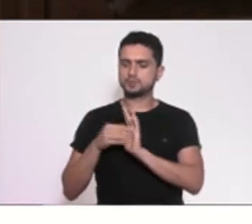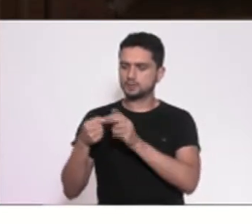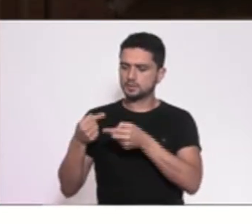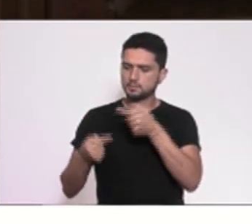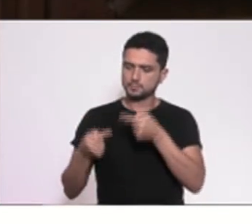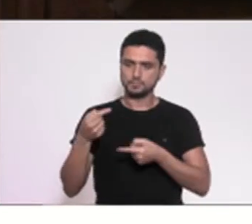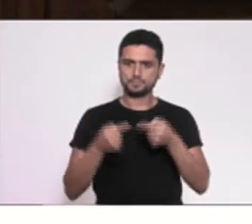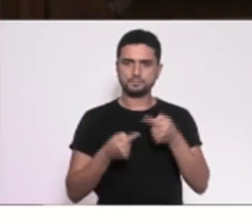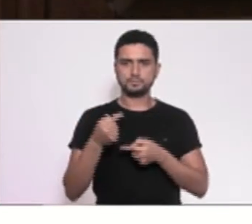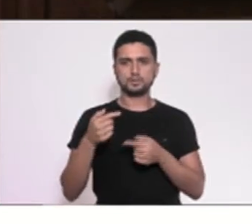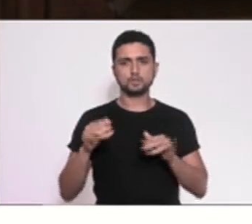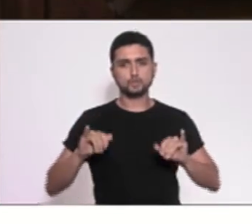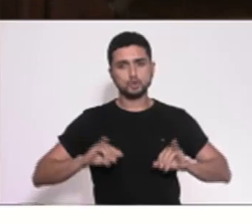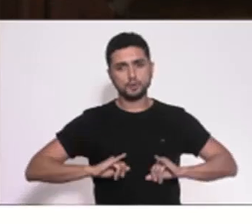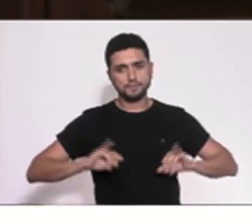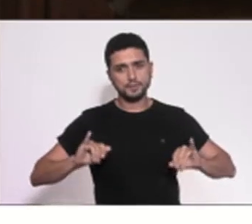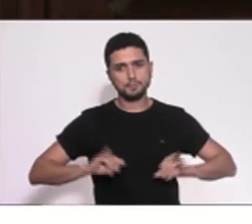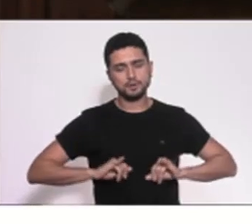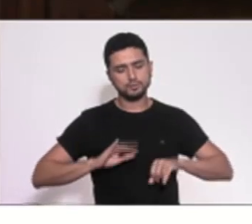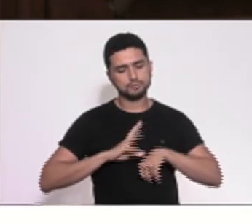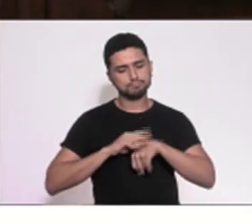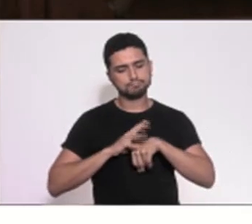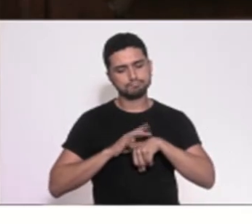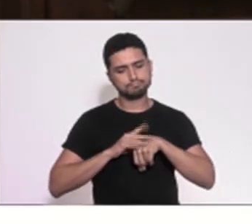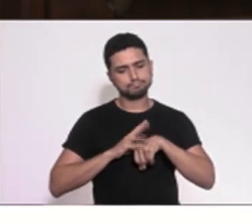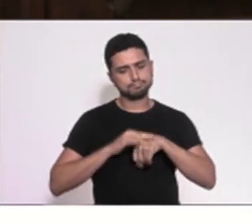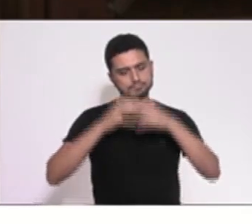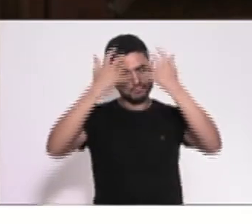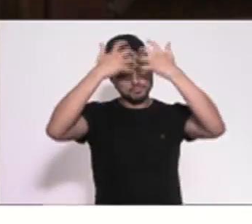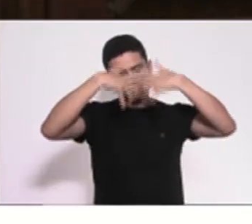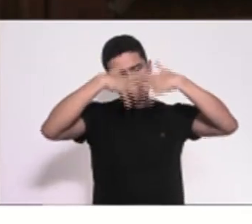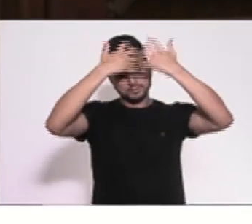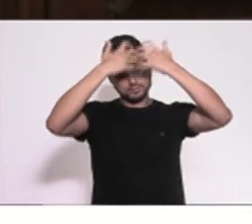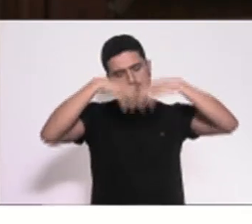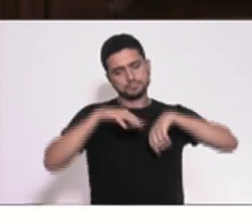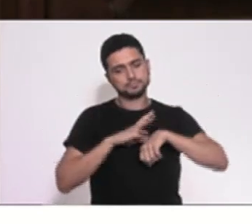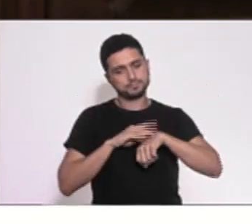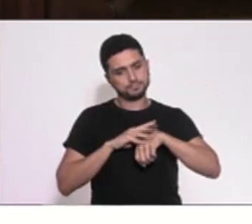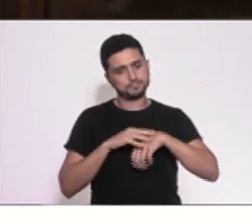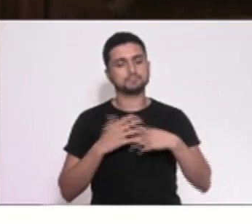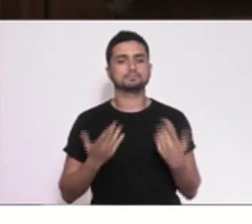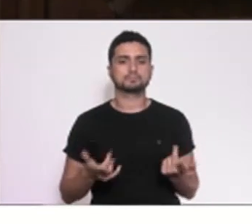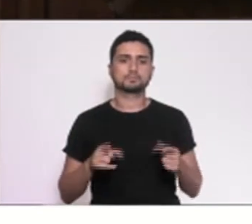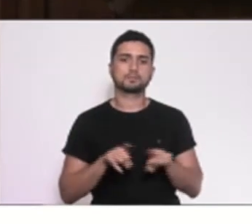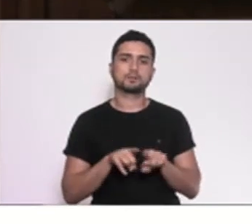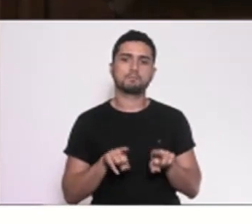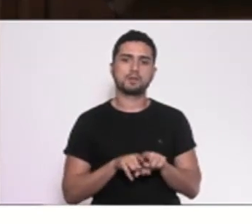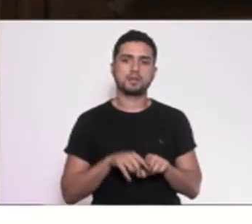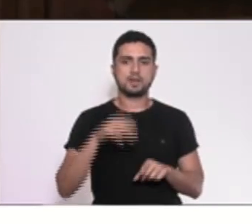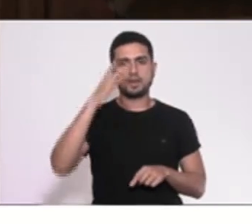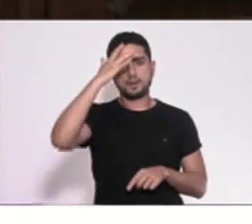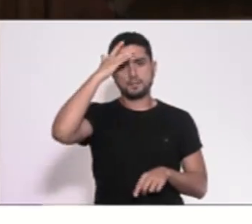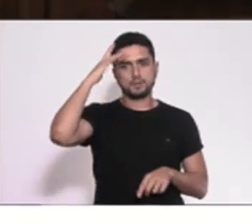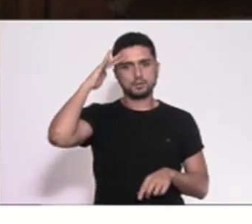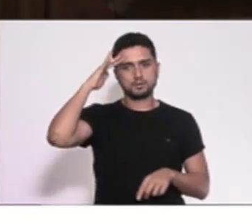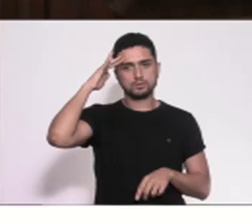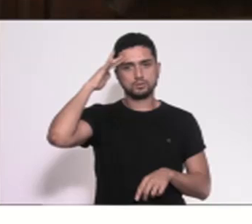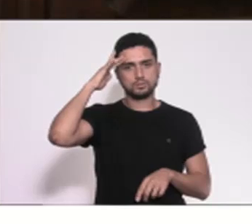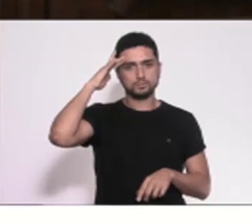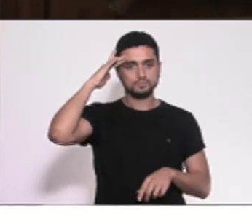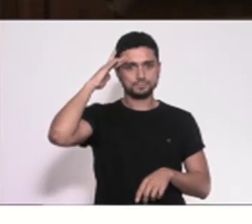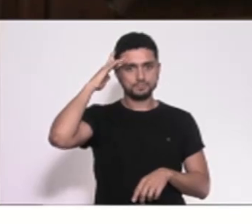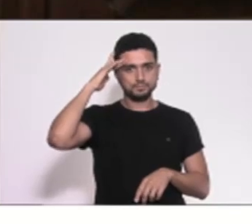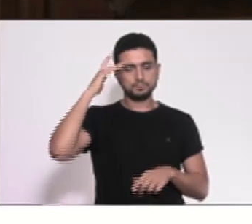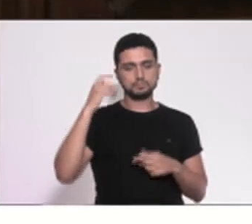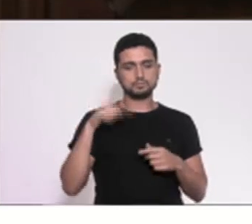sofrimentos psíquicos, porque a gente precisa falar de prevenção. Uma pessoa que está colocada